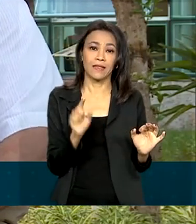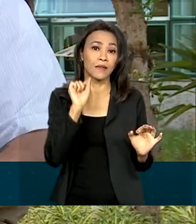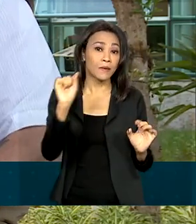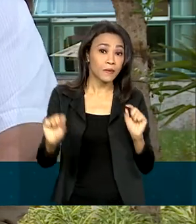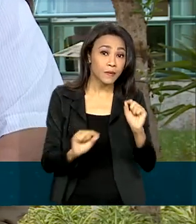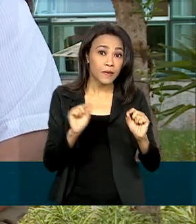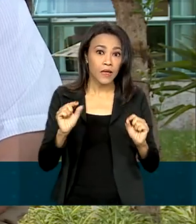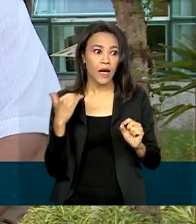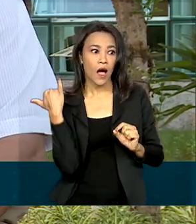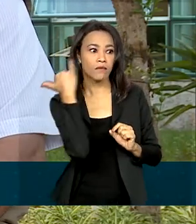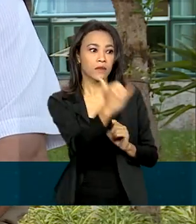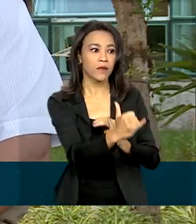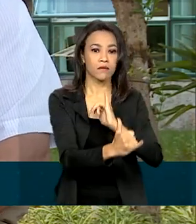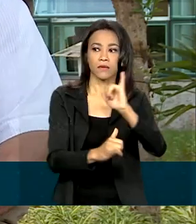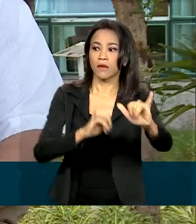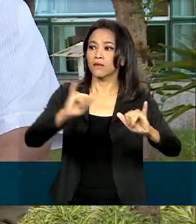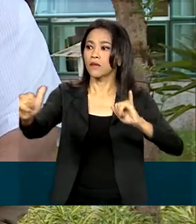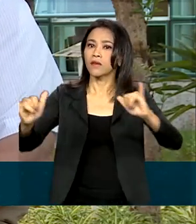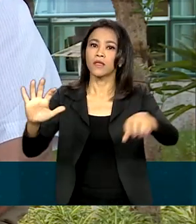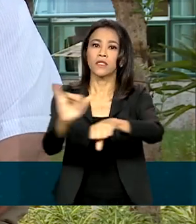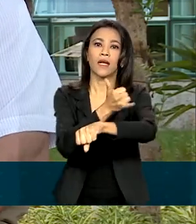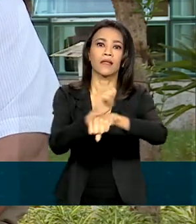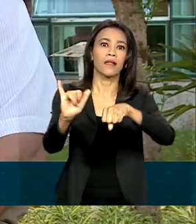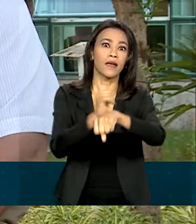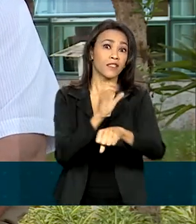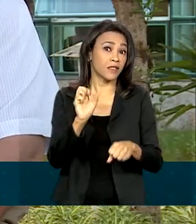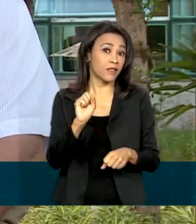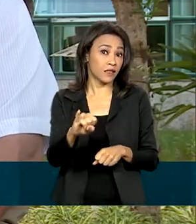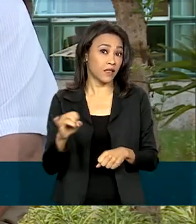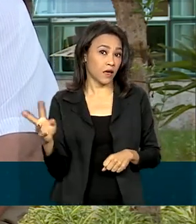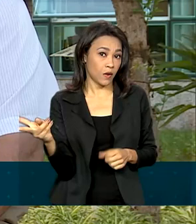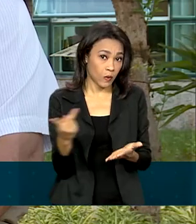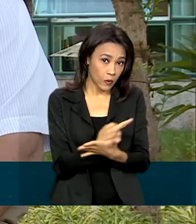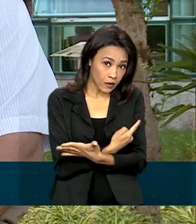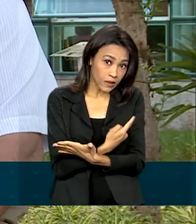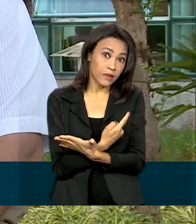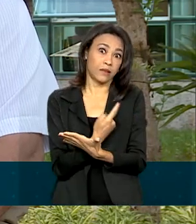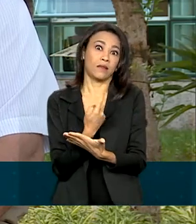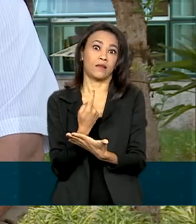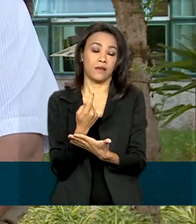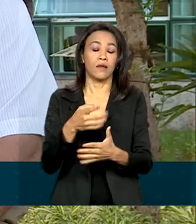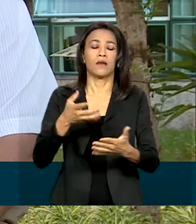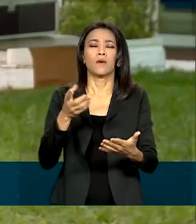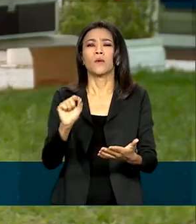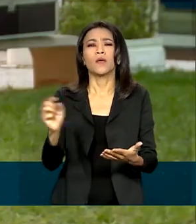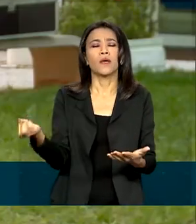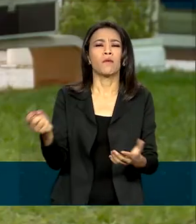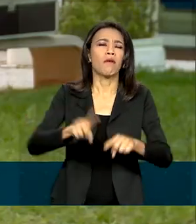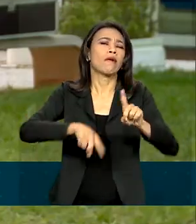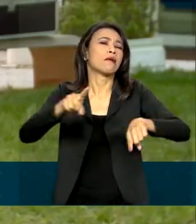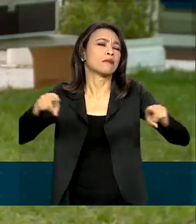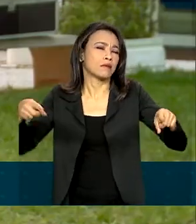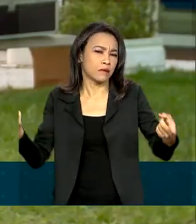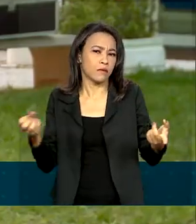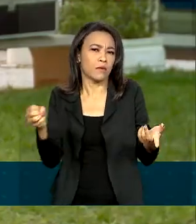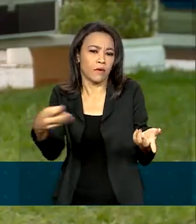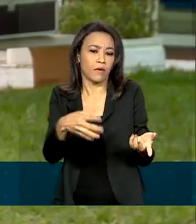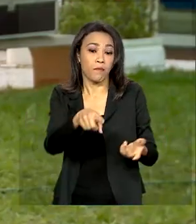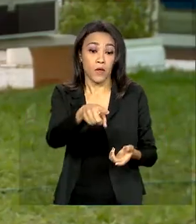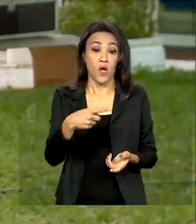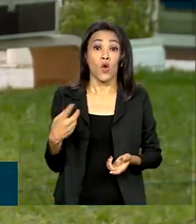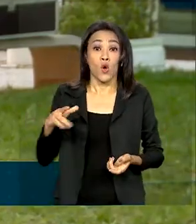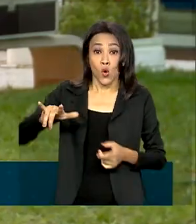de acionar ações no caso de identificação de alguma variável nova. Os drones que vão ser